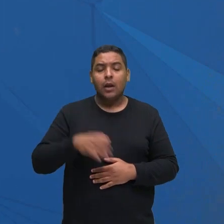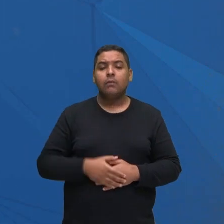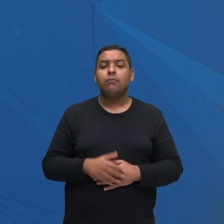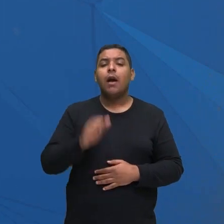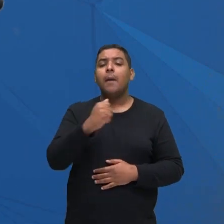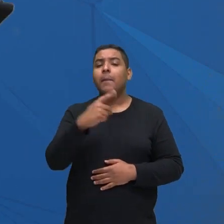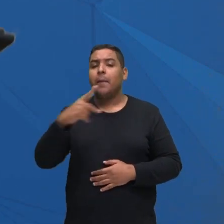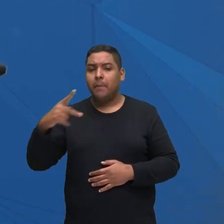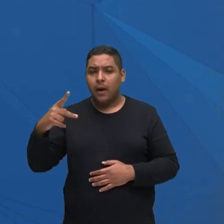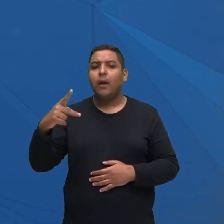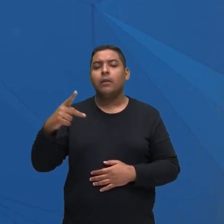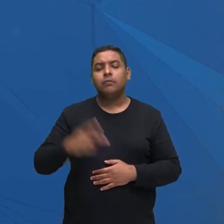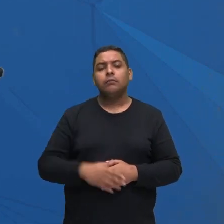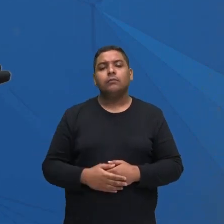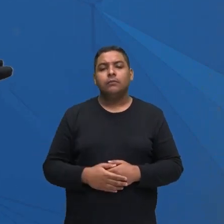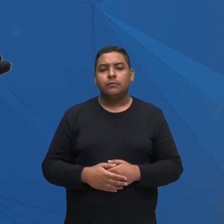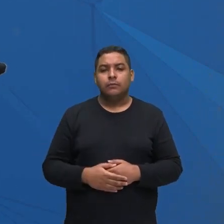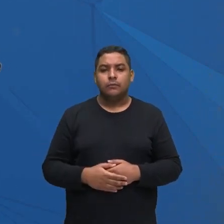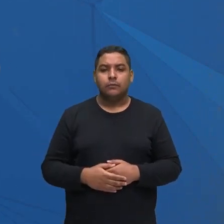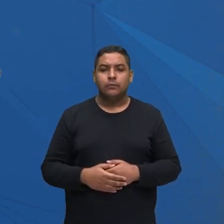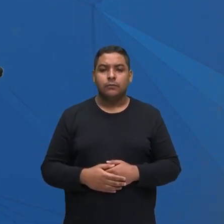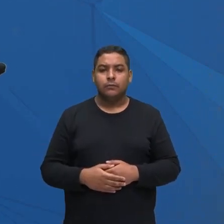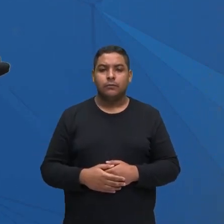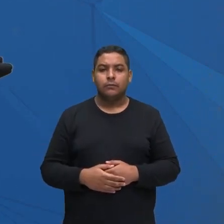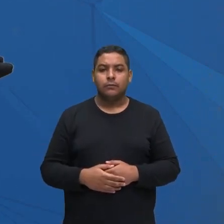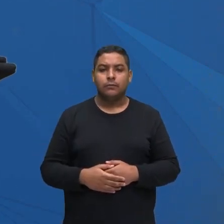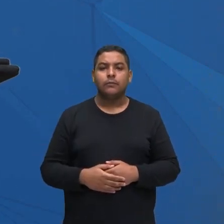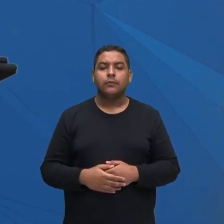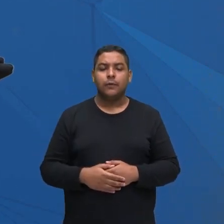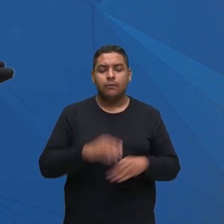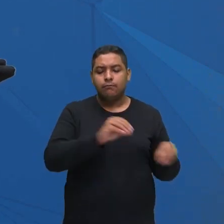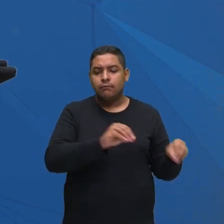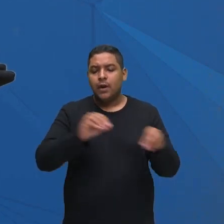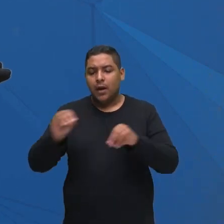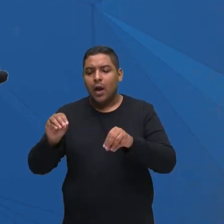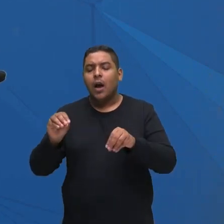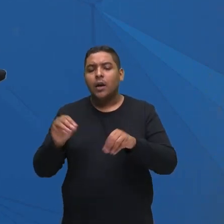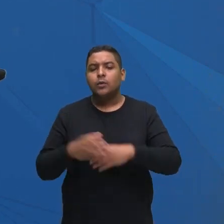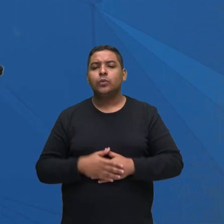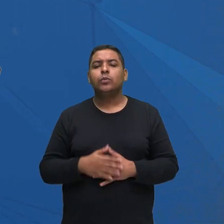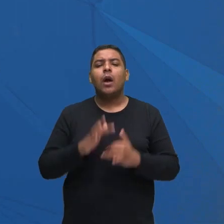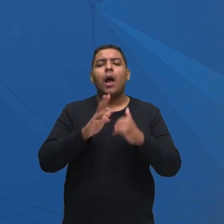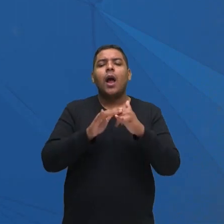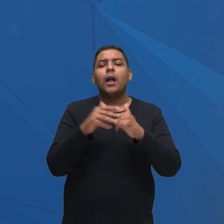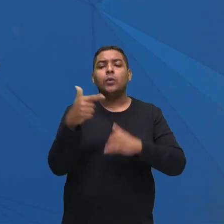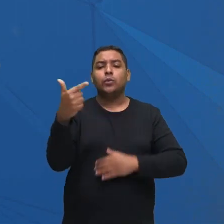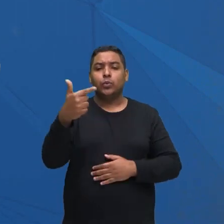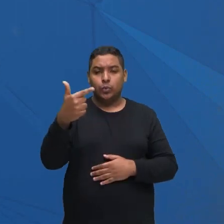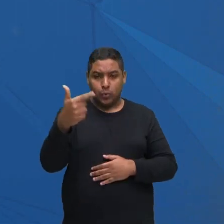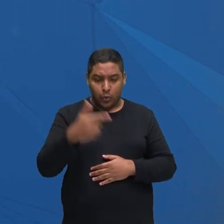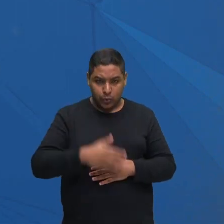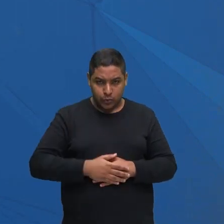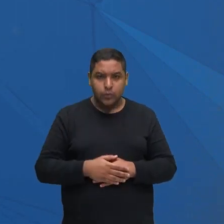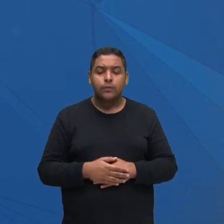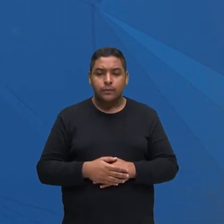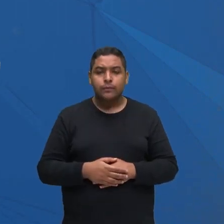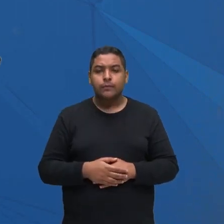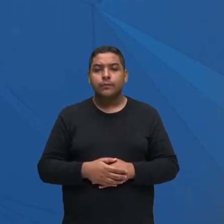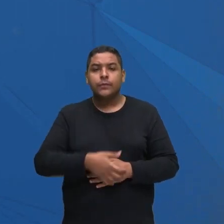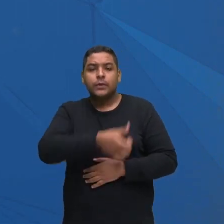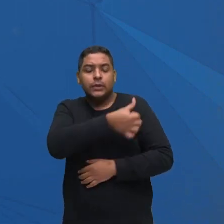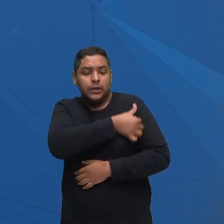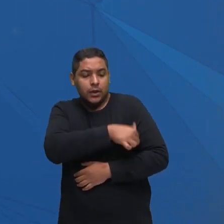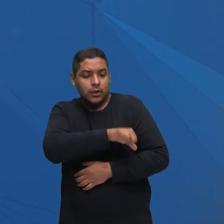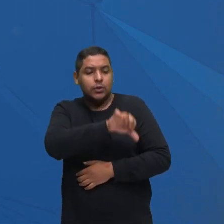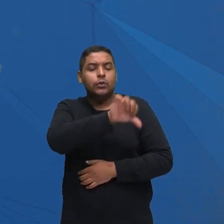interagir conosco, vai migrando aí para o canal 2 do Ensino Fundamental, tá bom? Lá onde passa as transmissões do 6º e